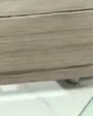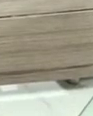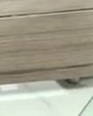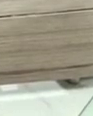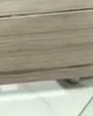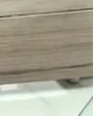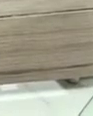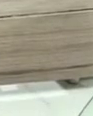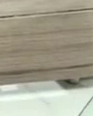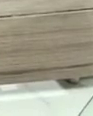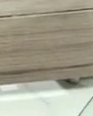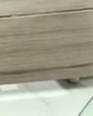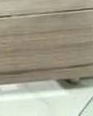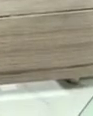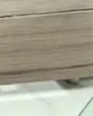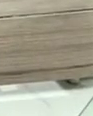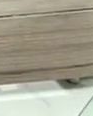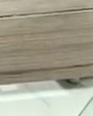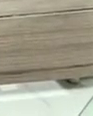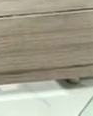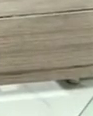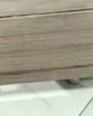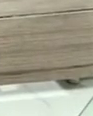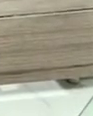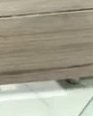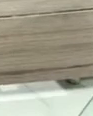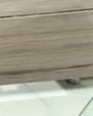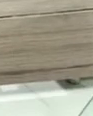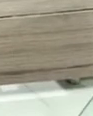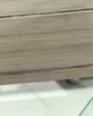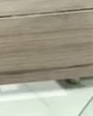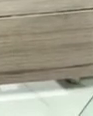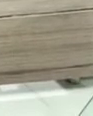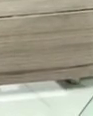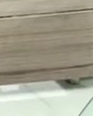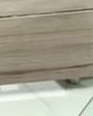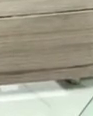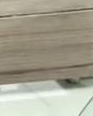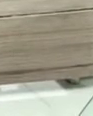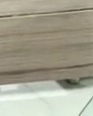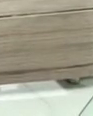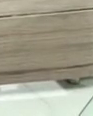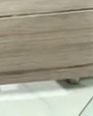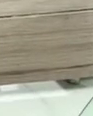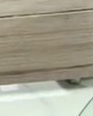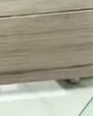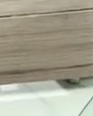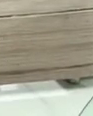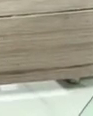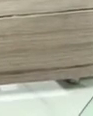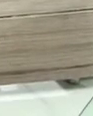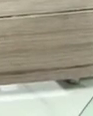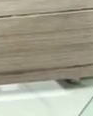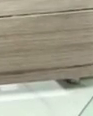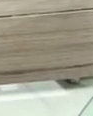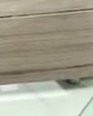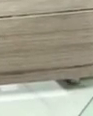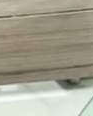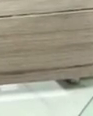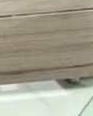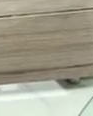gente resgata a atenção básica ou a gente não resgata a saúde municipal. A gente precisa resgatar a saúde municipal, sair